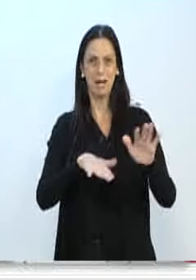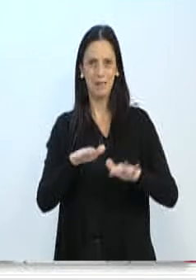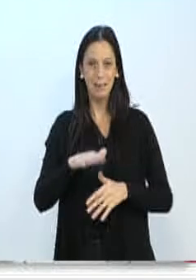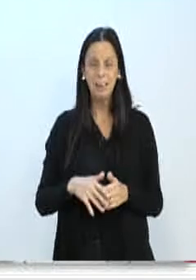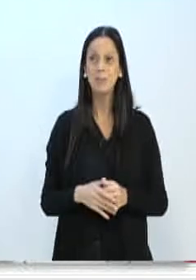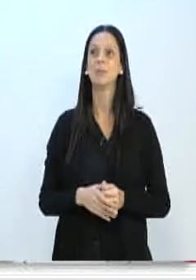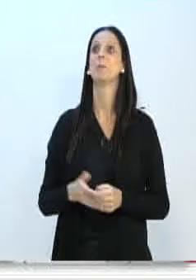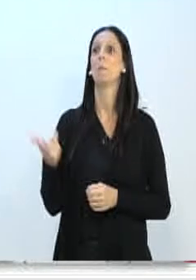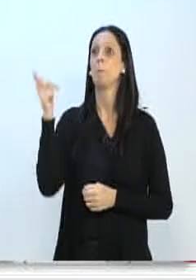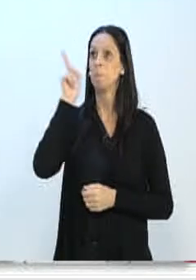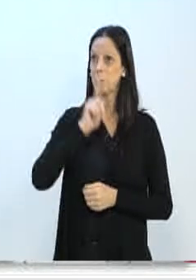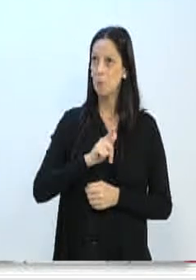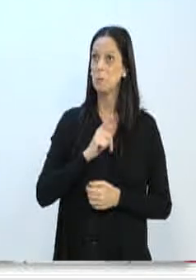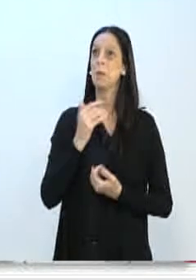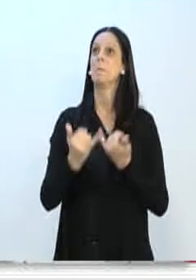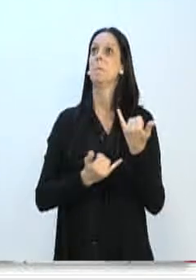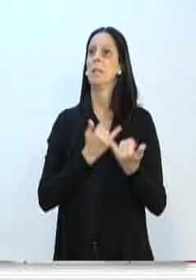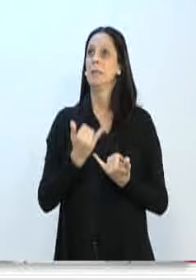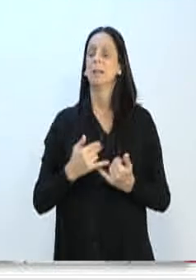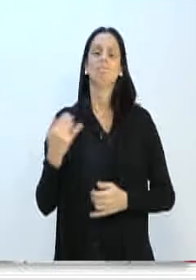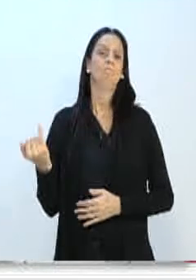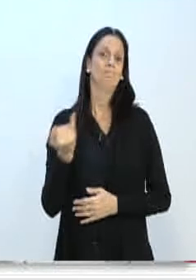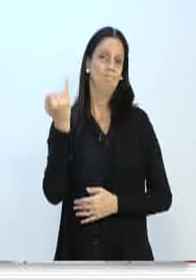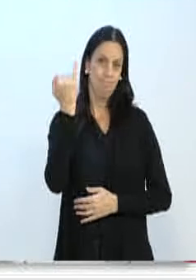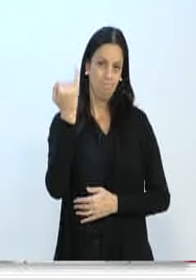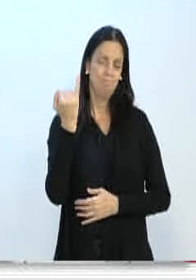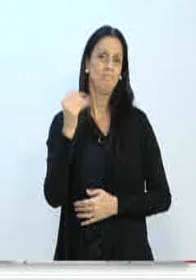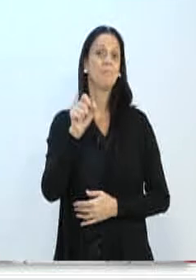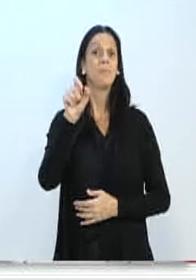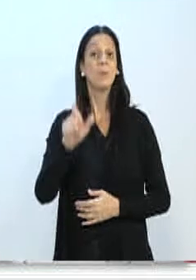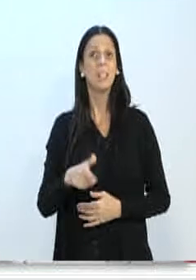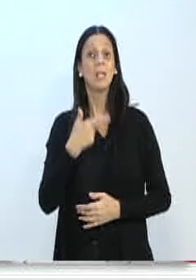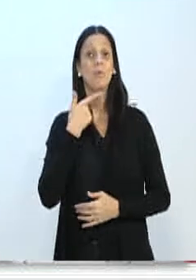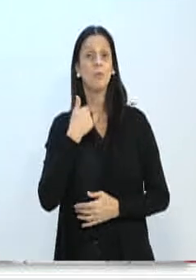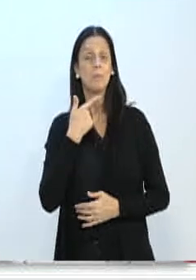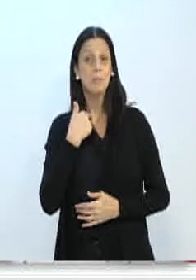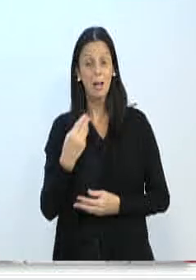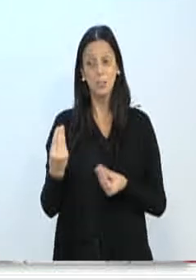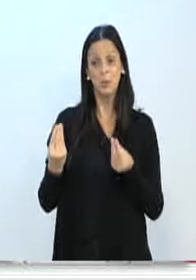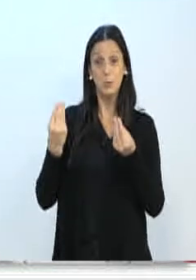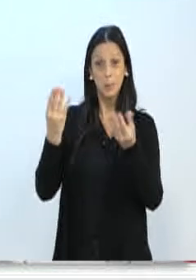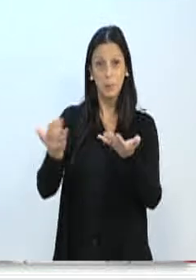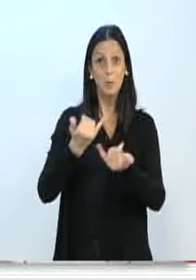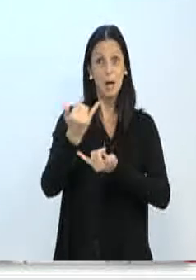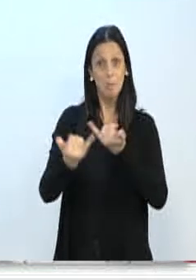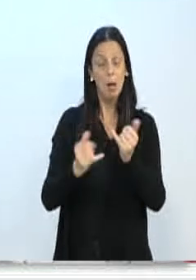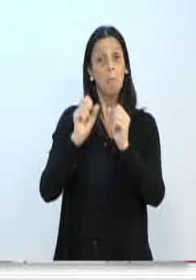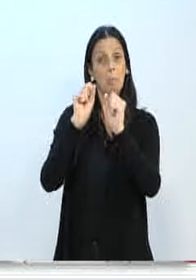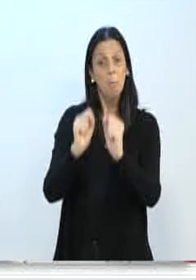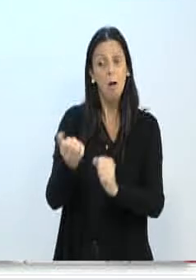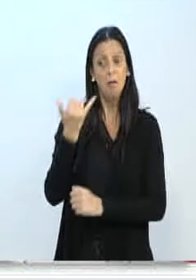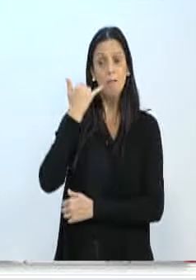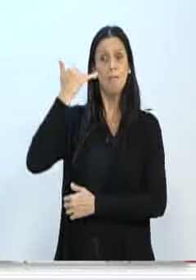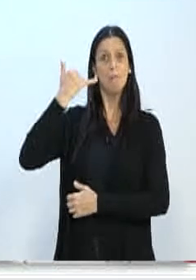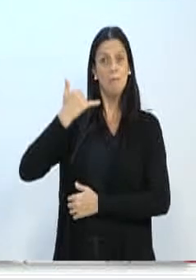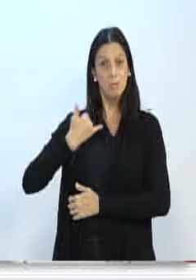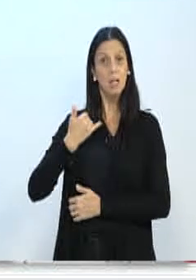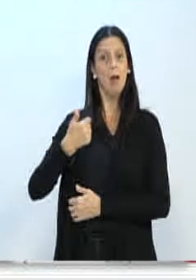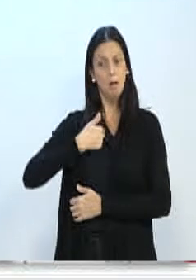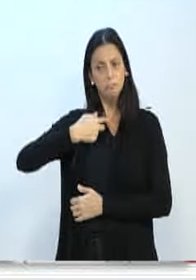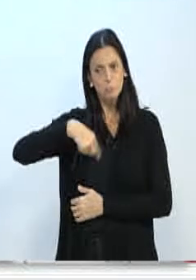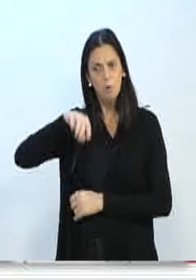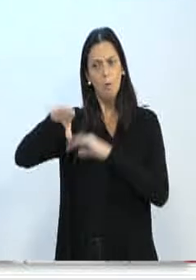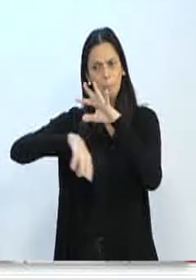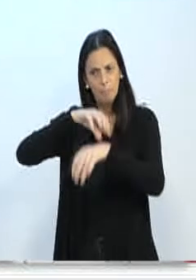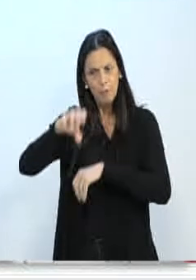Natal. Importante essa campanha, gente. Quem quiser doar, dá uma ligada para esse vereador, que a gente vai ao encontro de vocês. Eu vou buscar pessoalmente esses